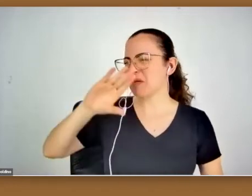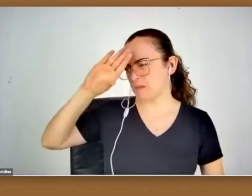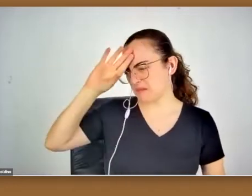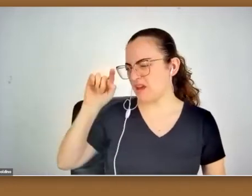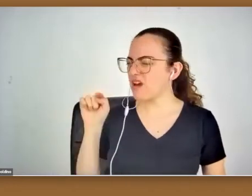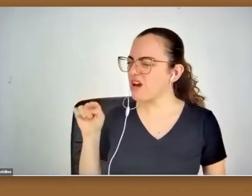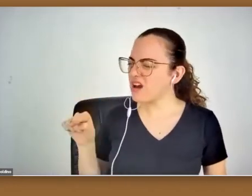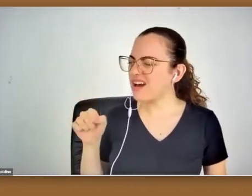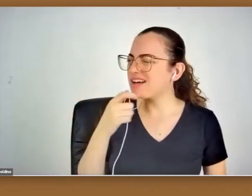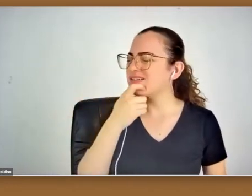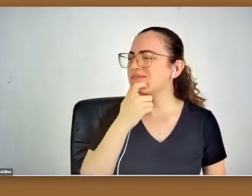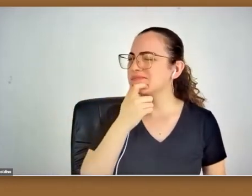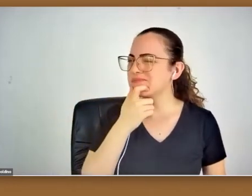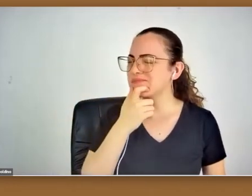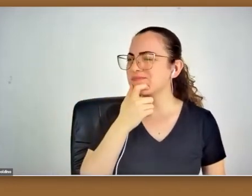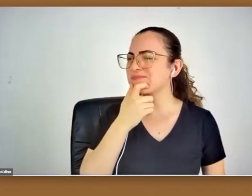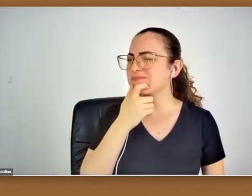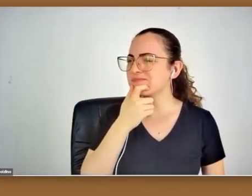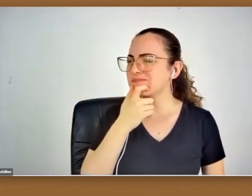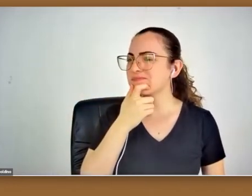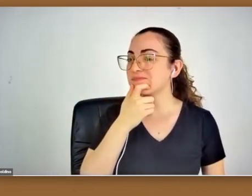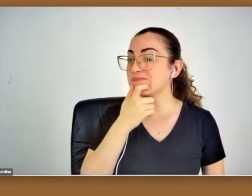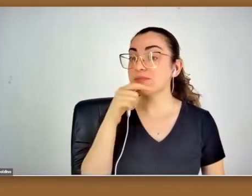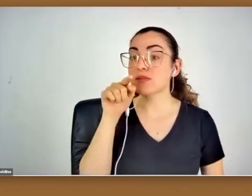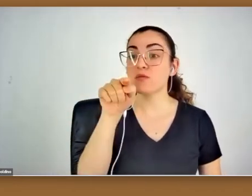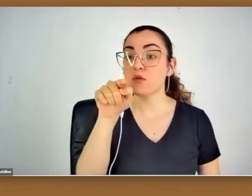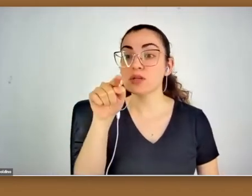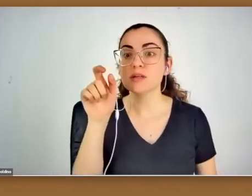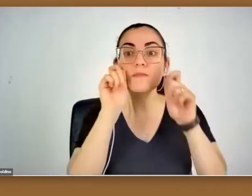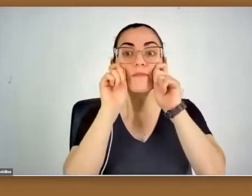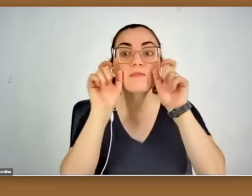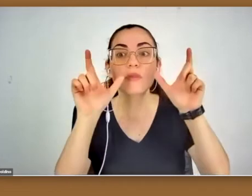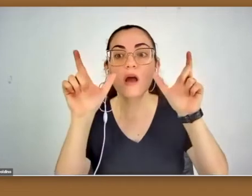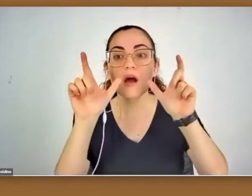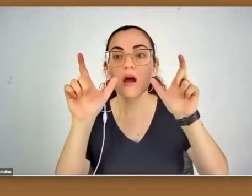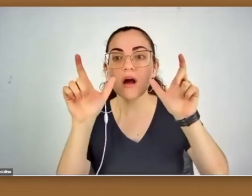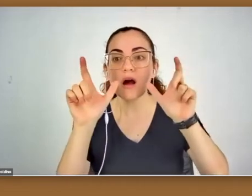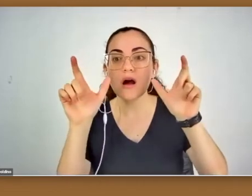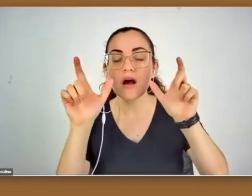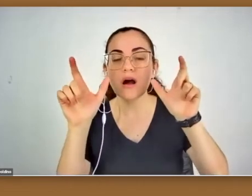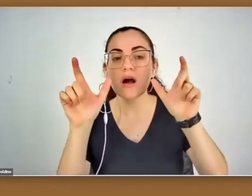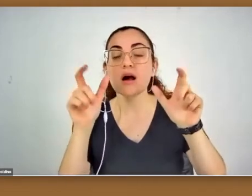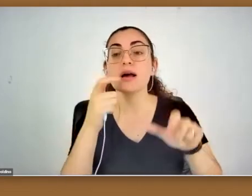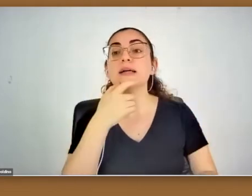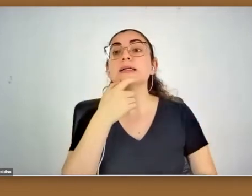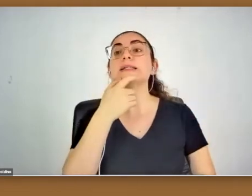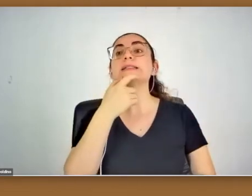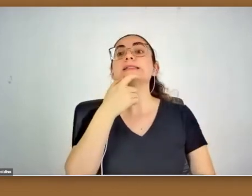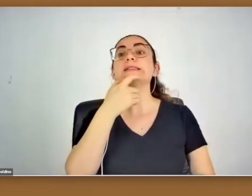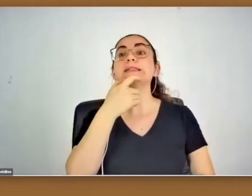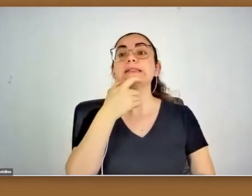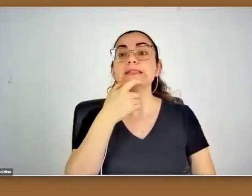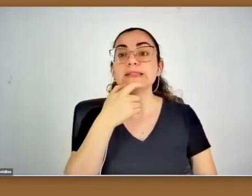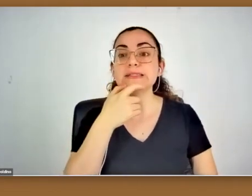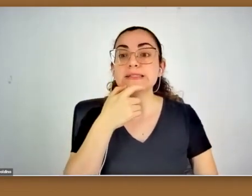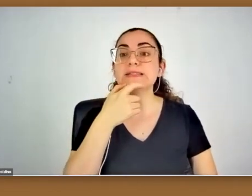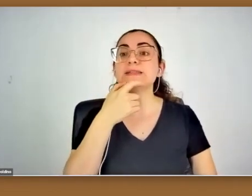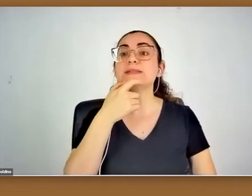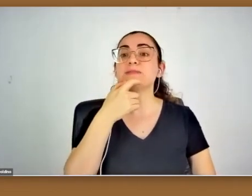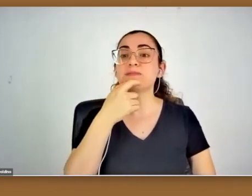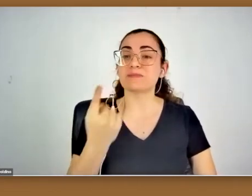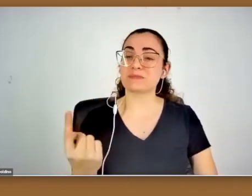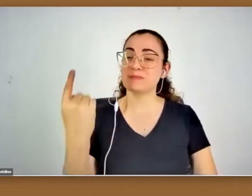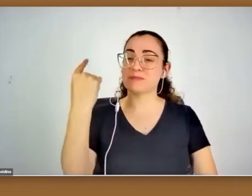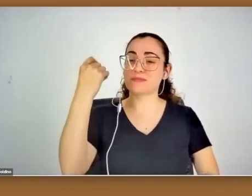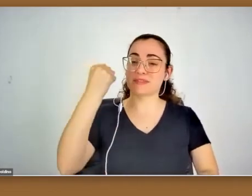naquelas primeiras mortes de macaco que tiveram lá em Minas Gerais, a gente poderia ter vacinado a população e evitado que tivesse casos